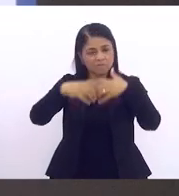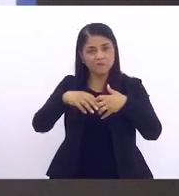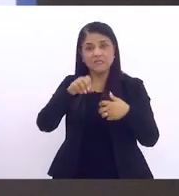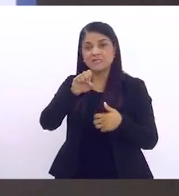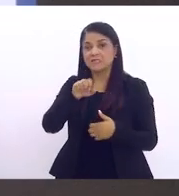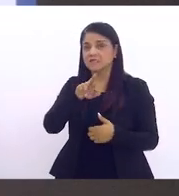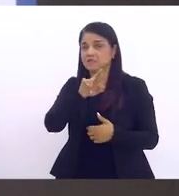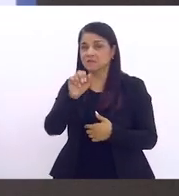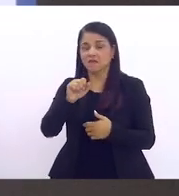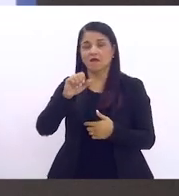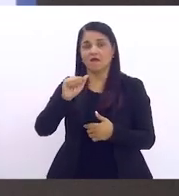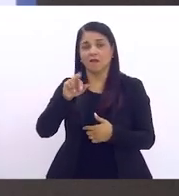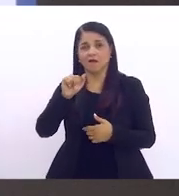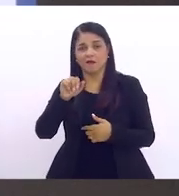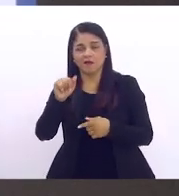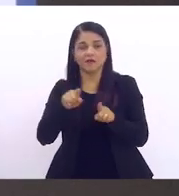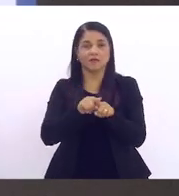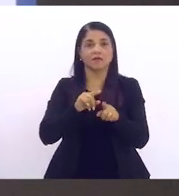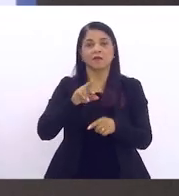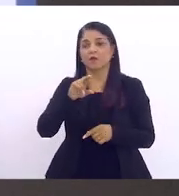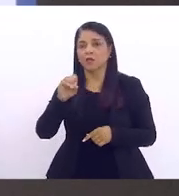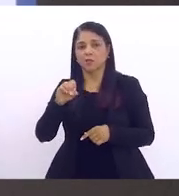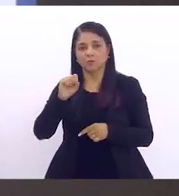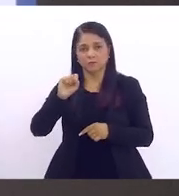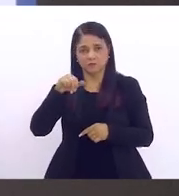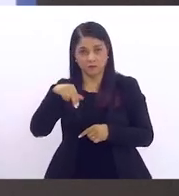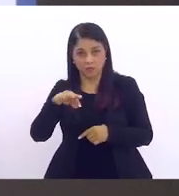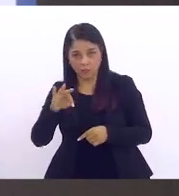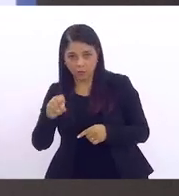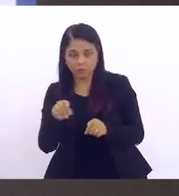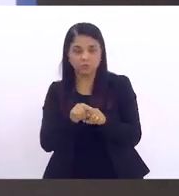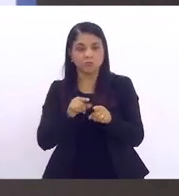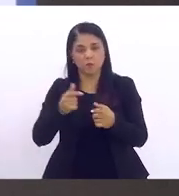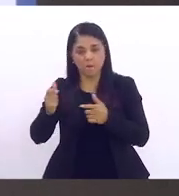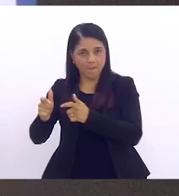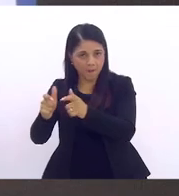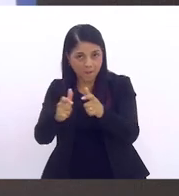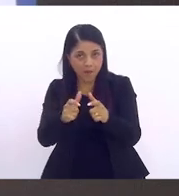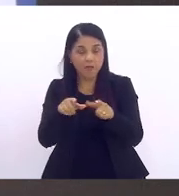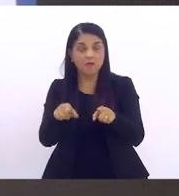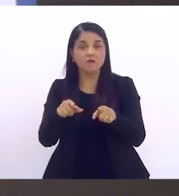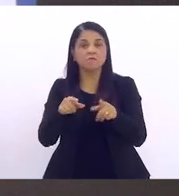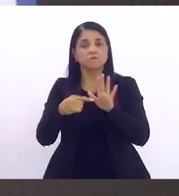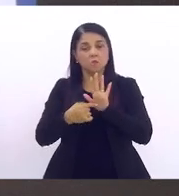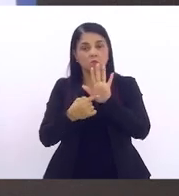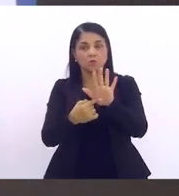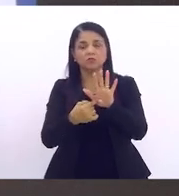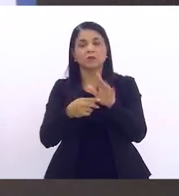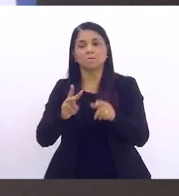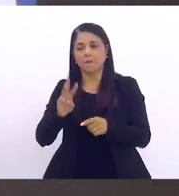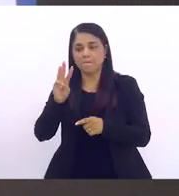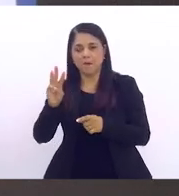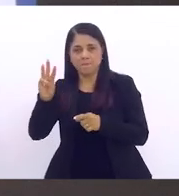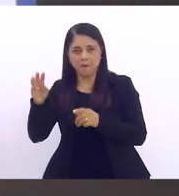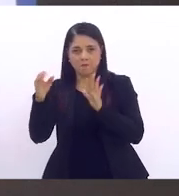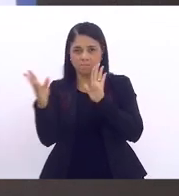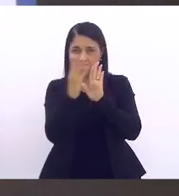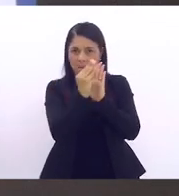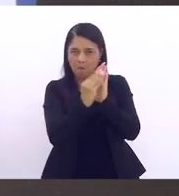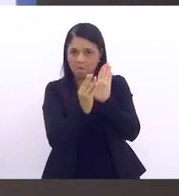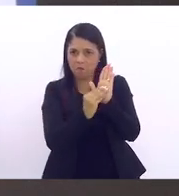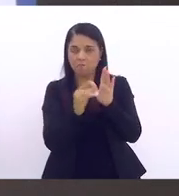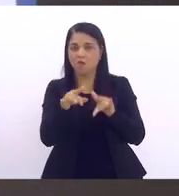Rio Santos da Dutra enfim de outros locais nós vamos postar tudo nesse material nesse site para ter conhecimento